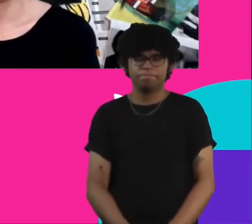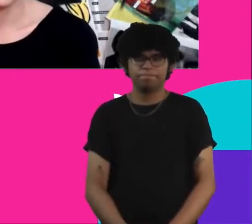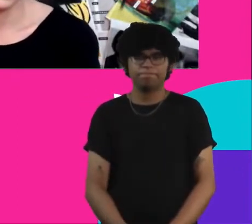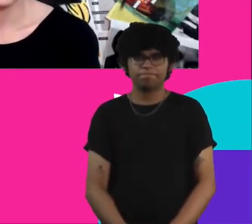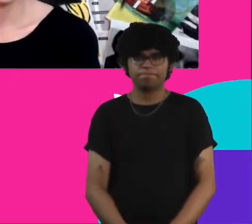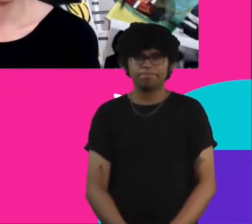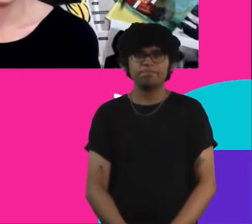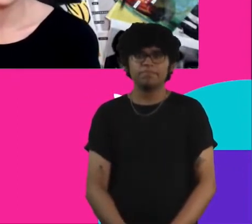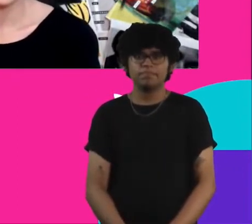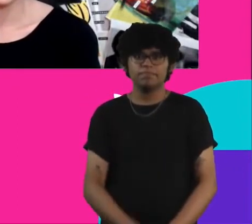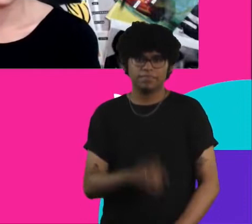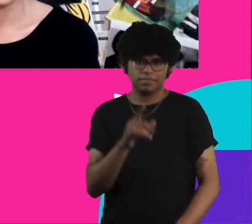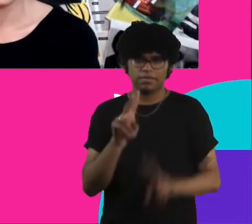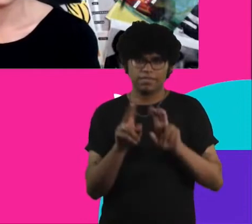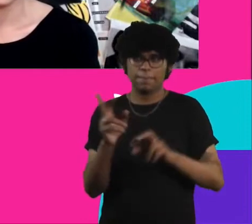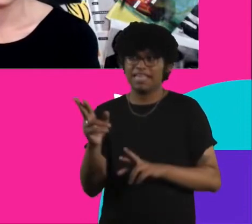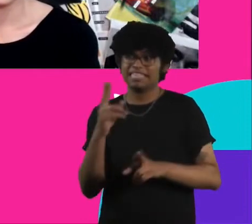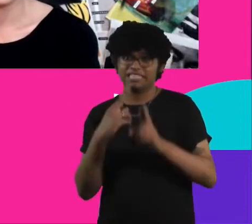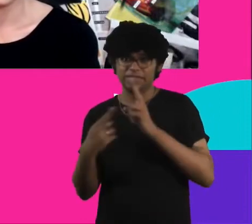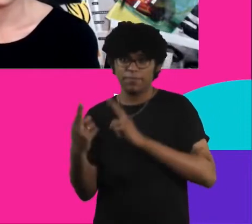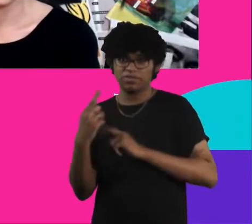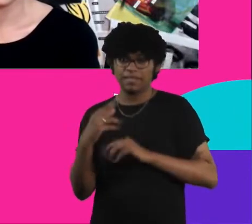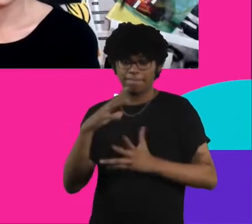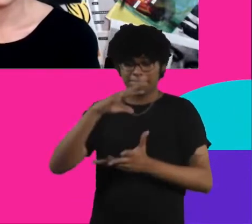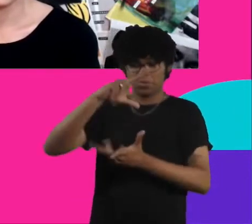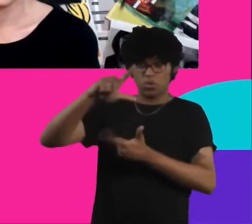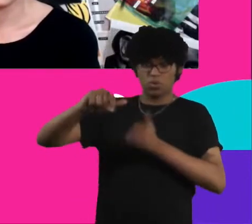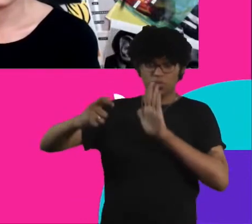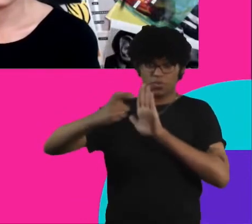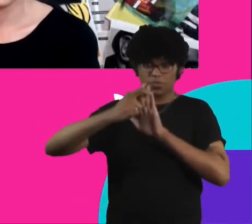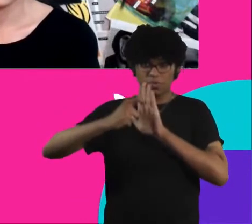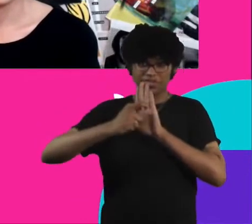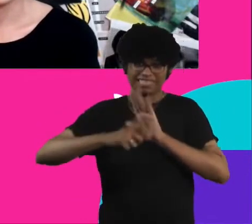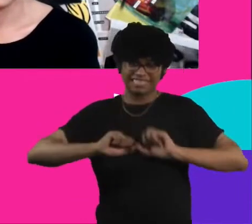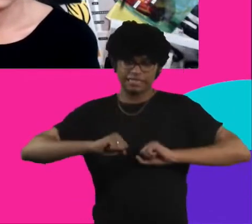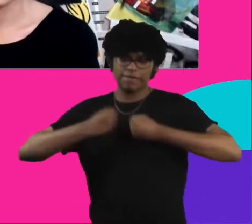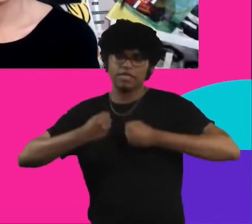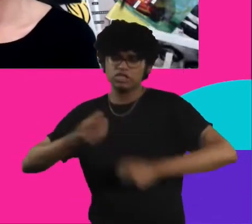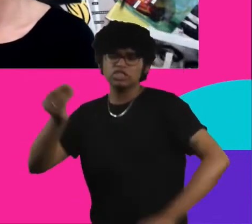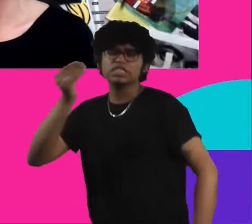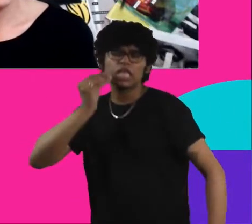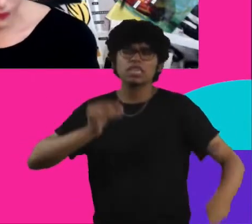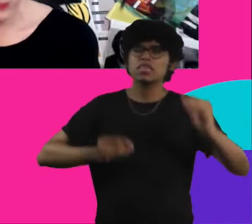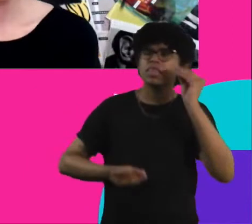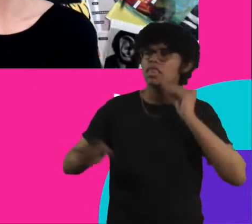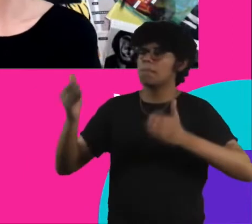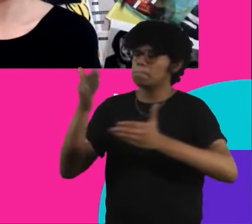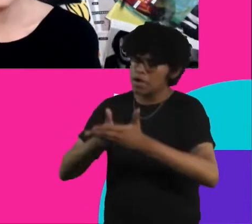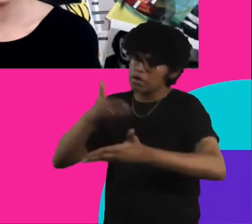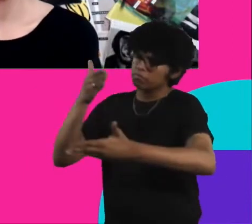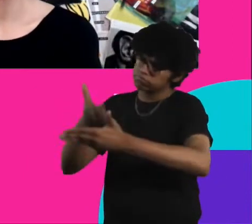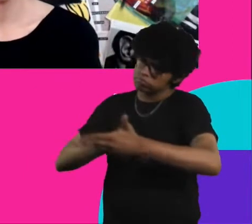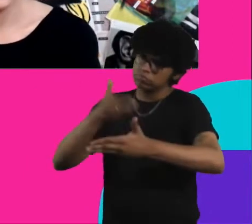falar nessa resposta que o mundo da programação defende então muito essa coisa da tentativa, né?